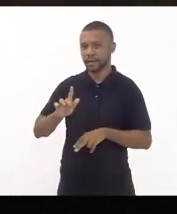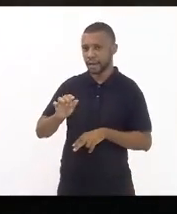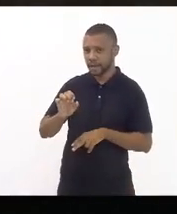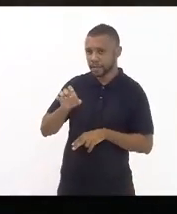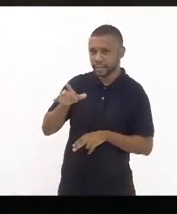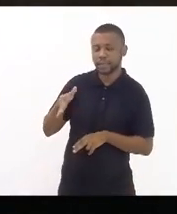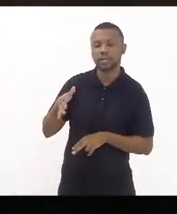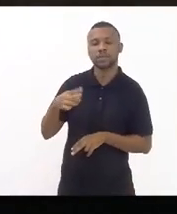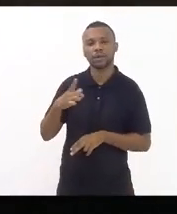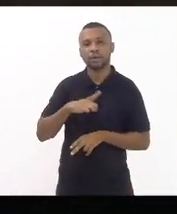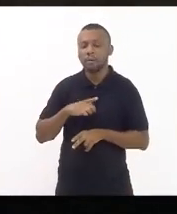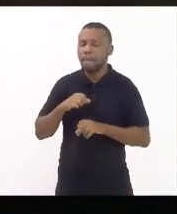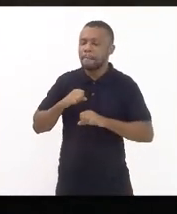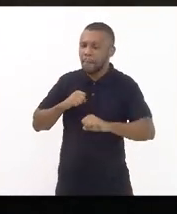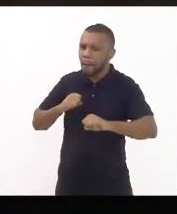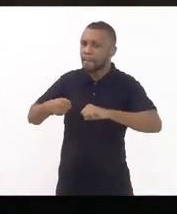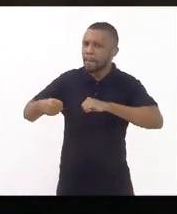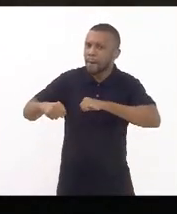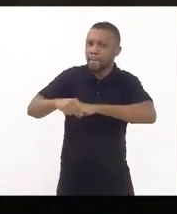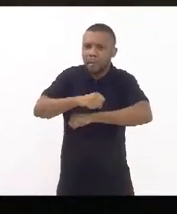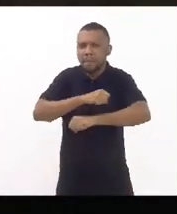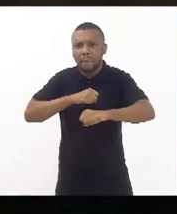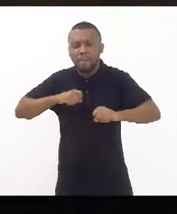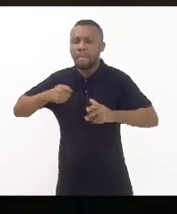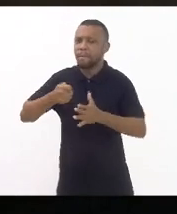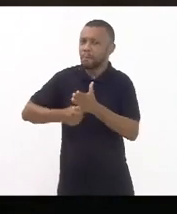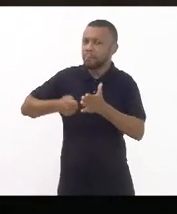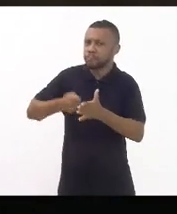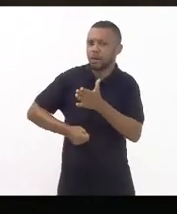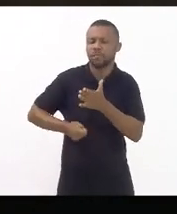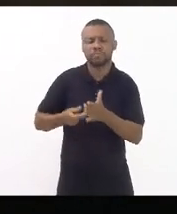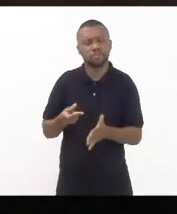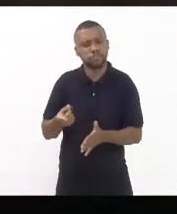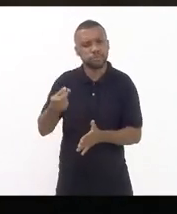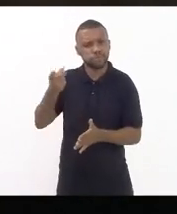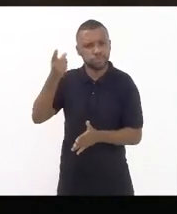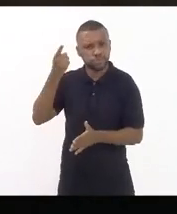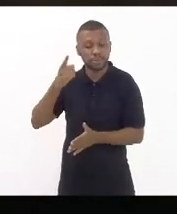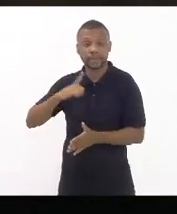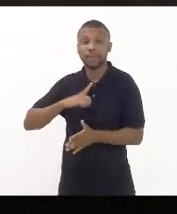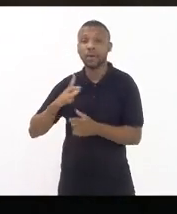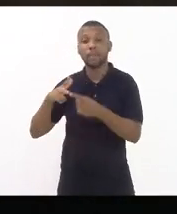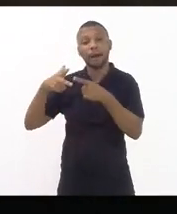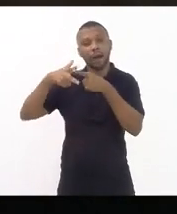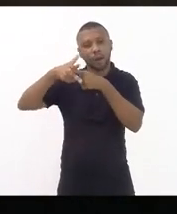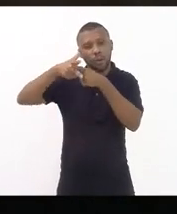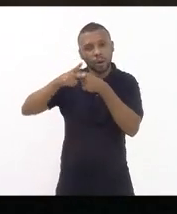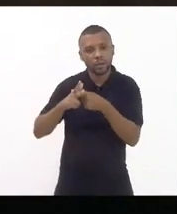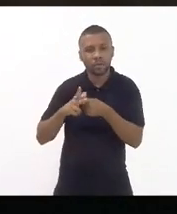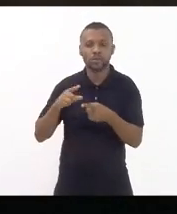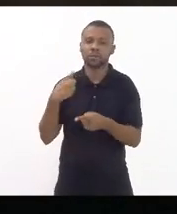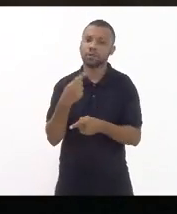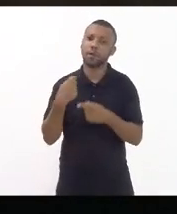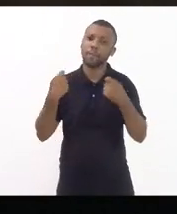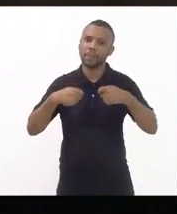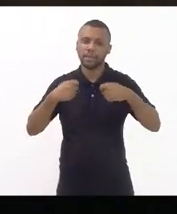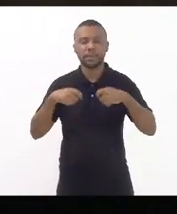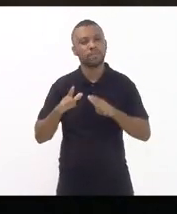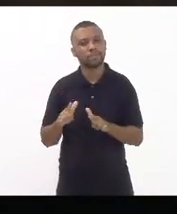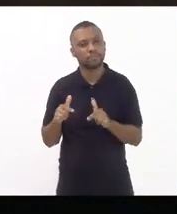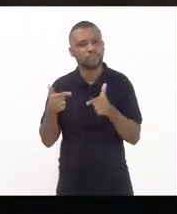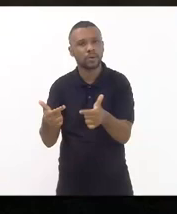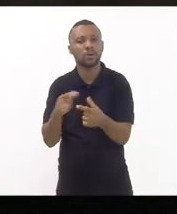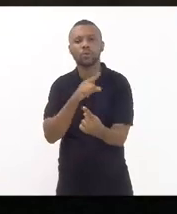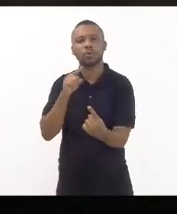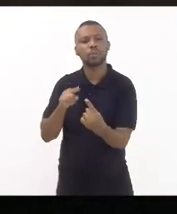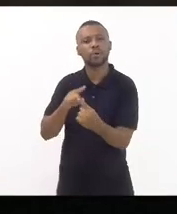nós temos brigado há muito tempo. E existe uma correção a ser feita, que é para que